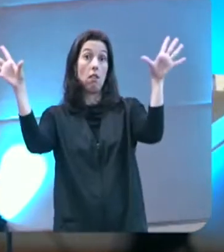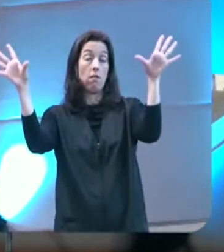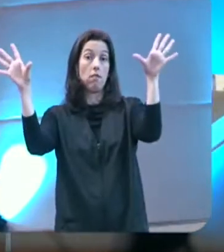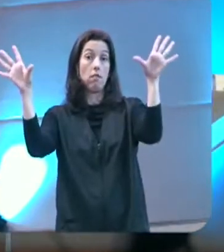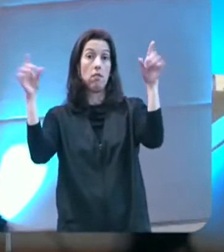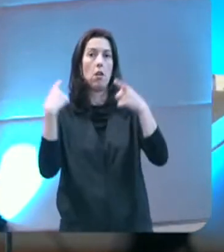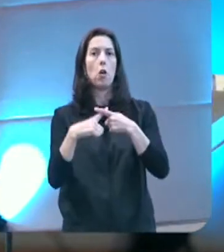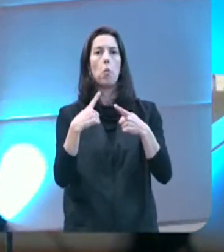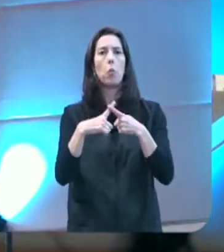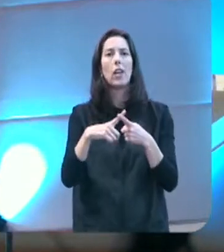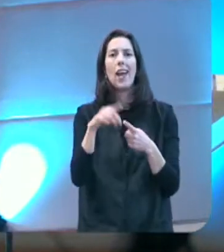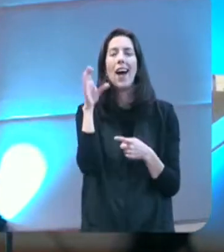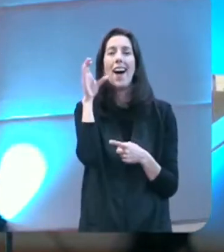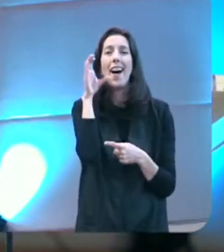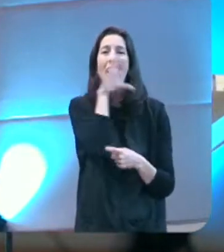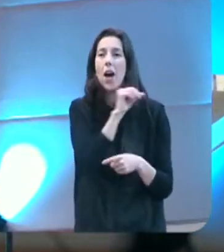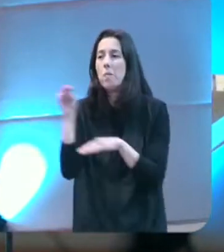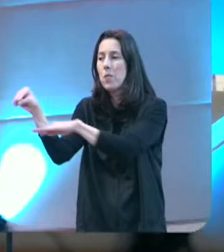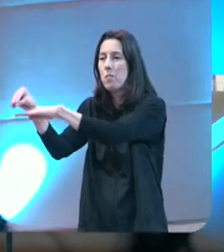altamente contagiosos.